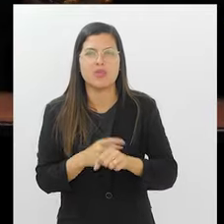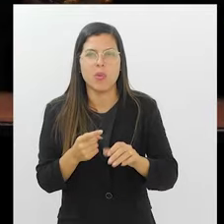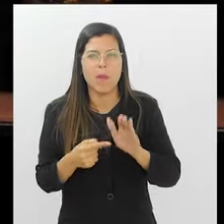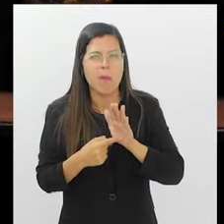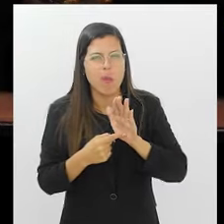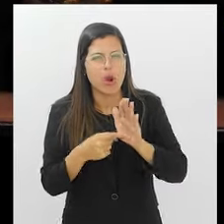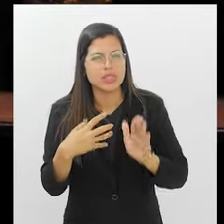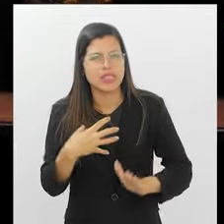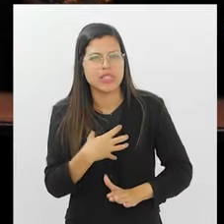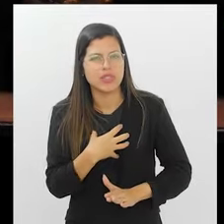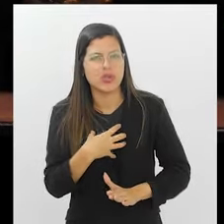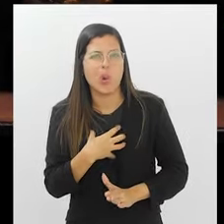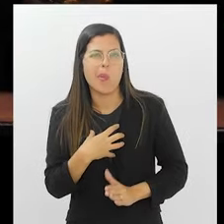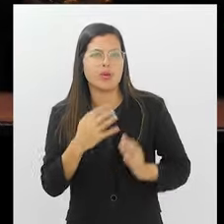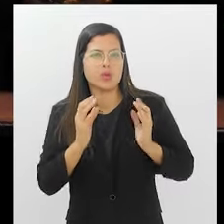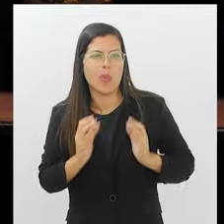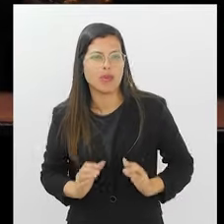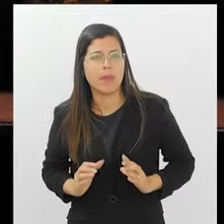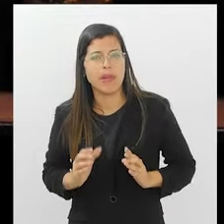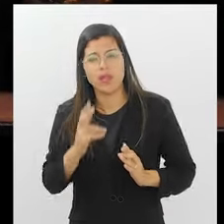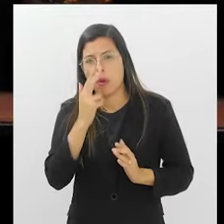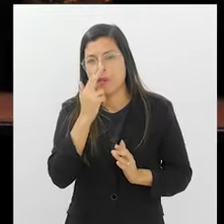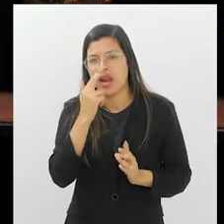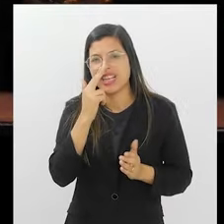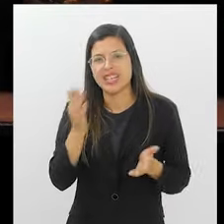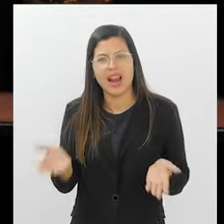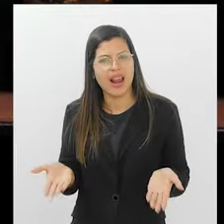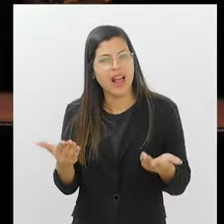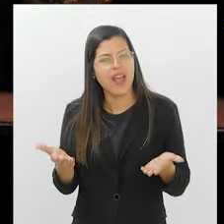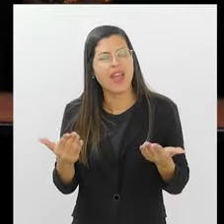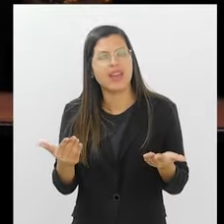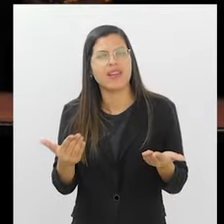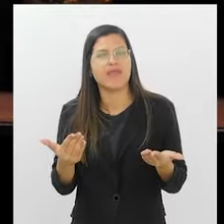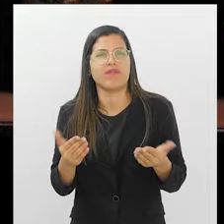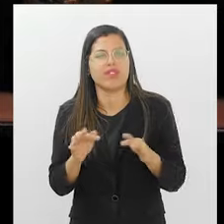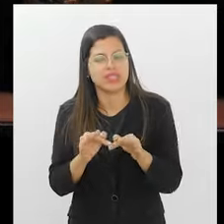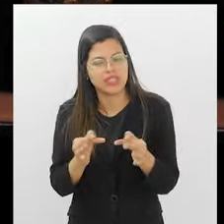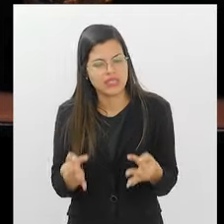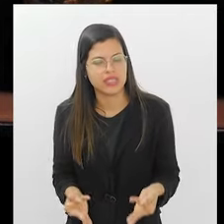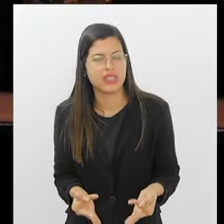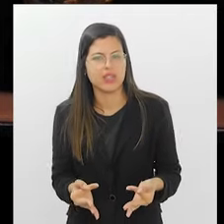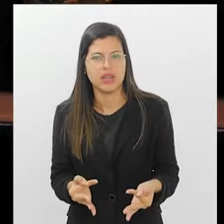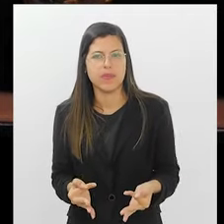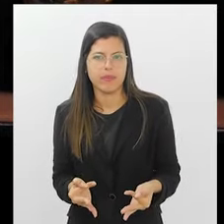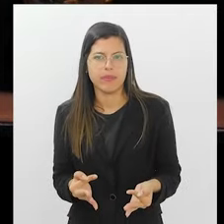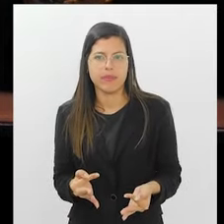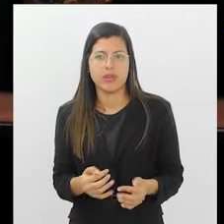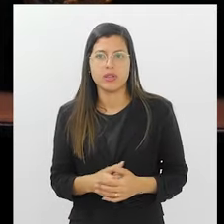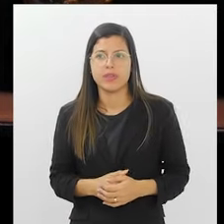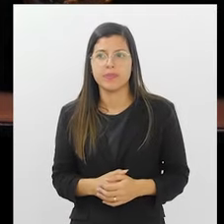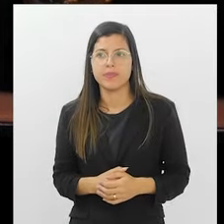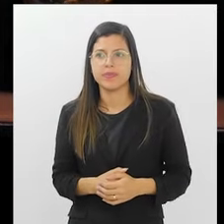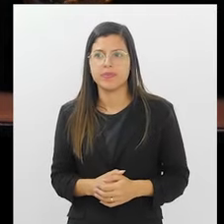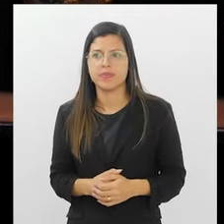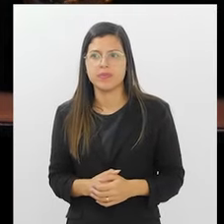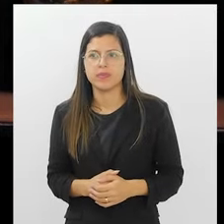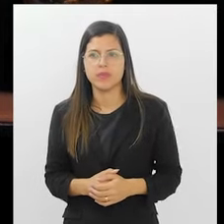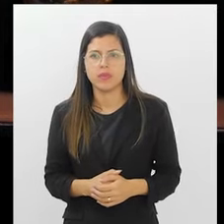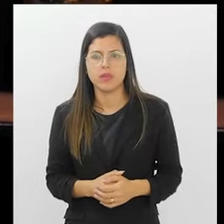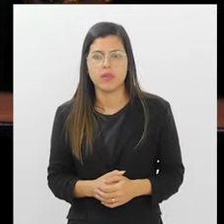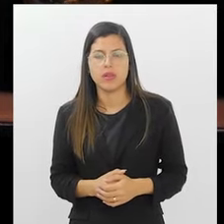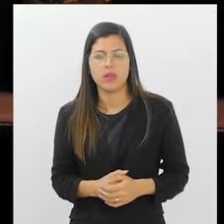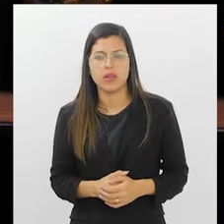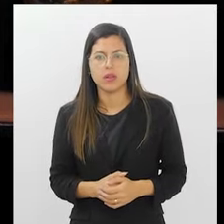sinais, né, esses sintomas são leves em determinada fase da vida dessa pessoa,